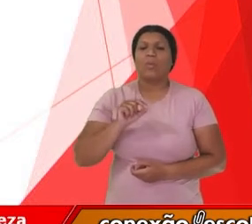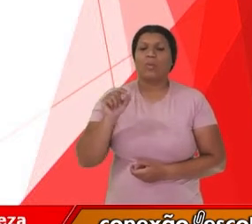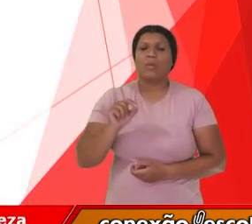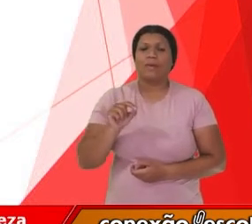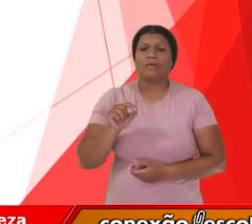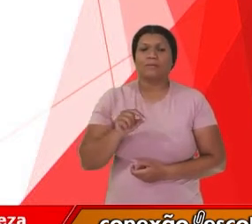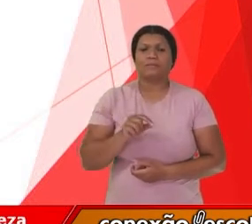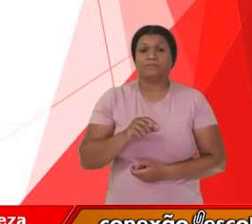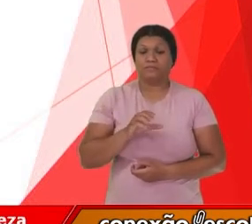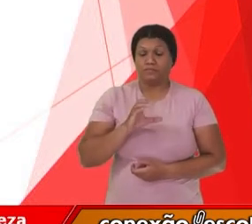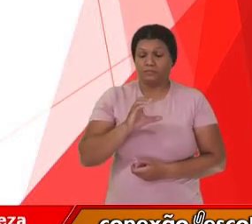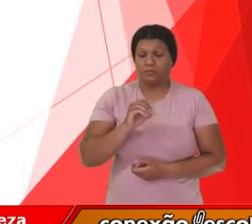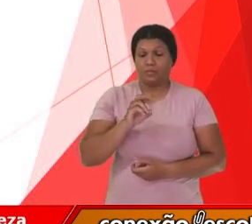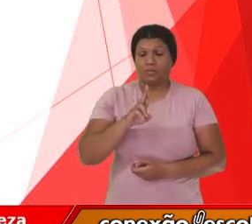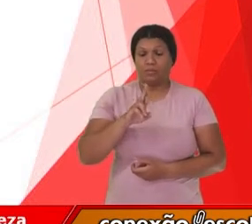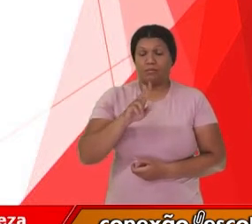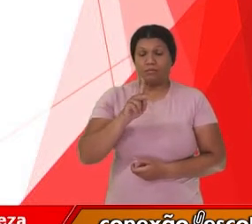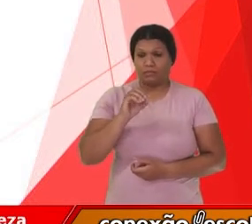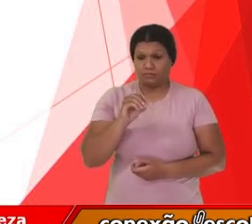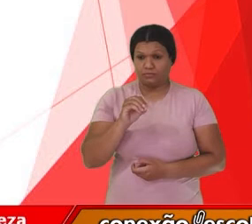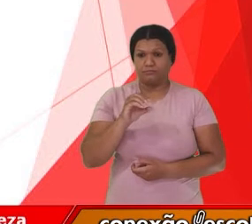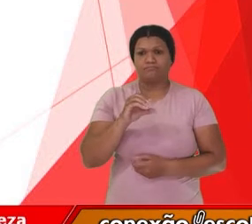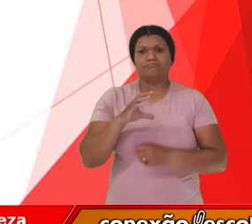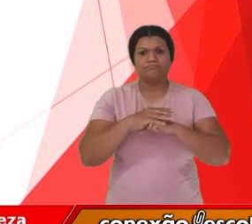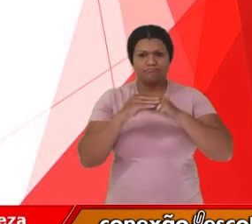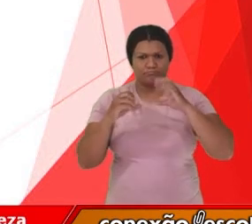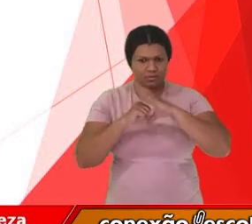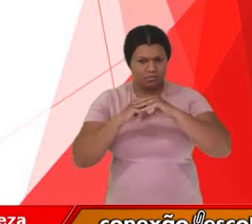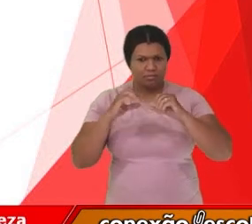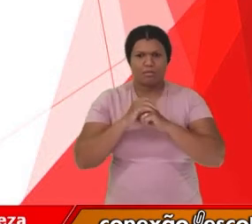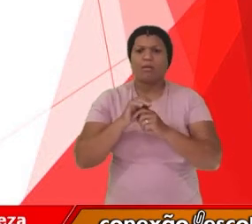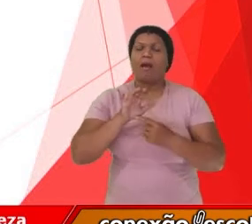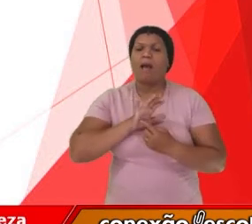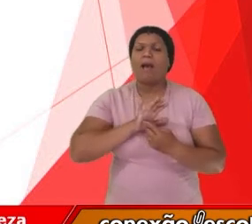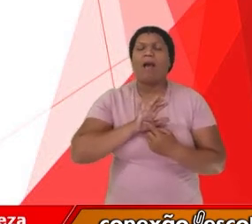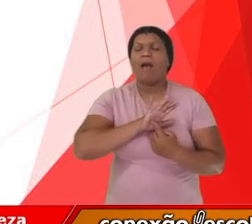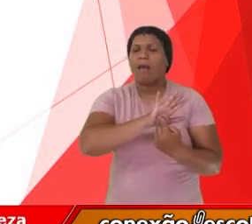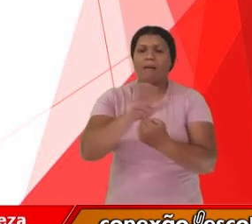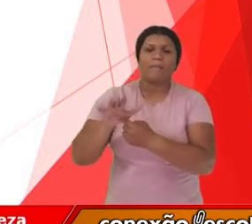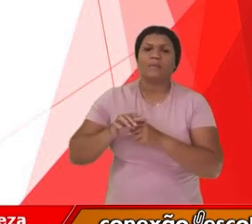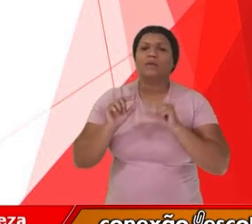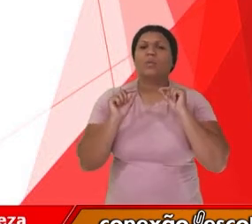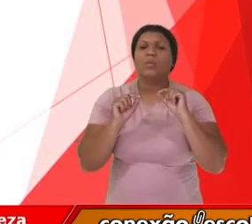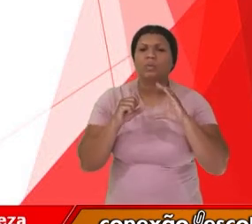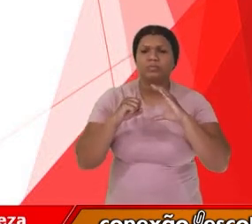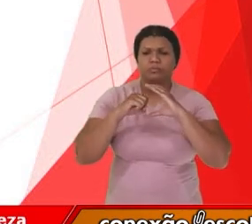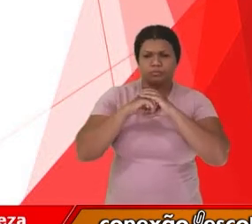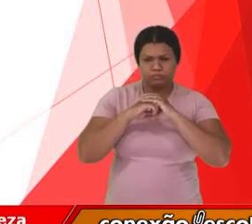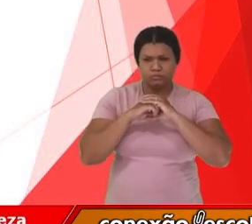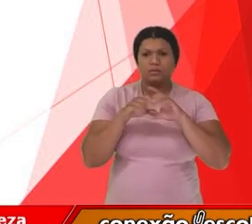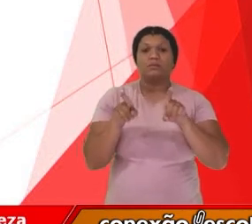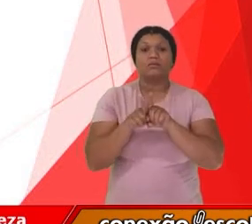chamado de corpo celular, apresentando o núcleo e também o citoplasma.